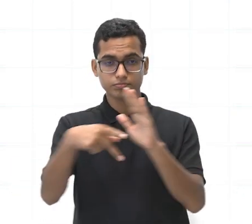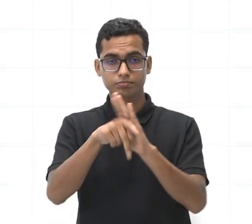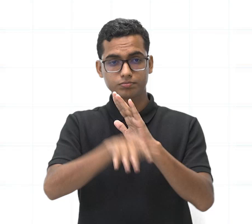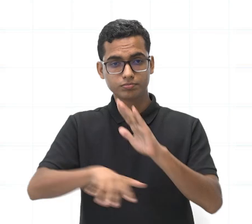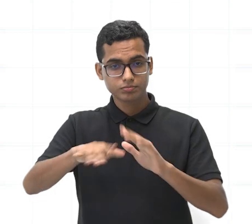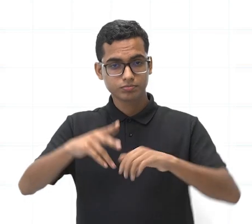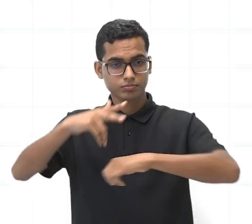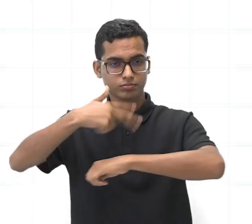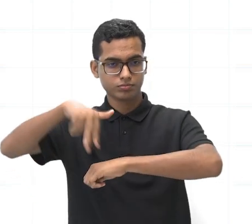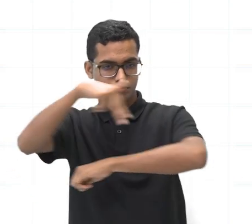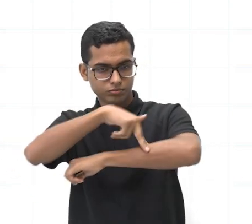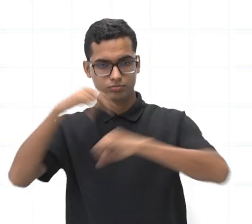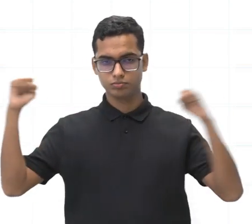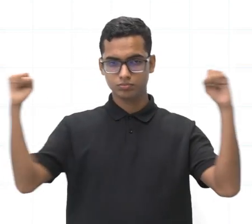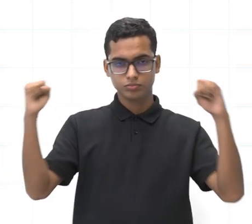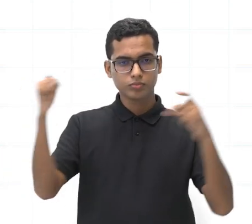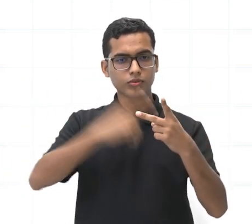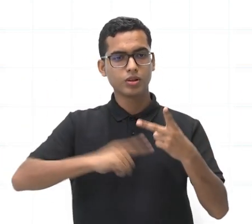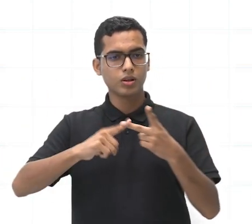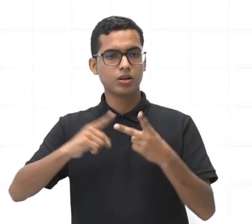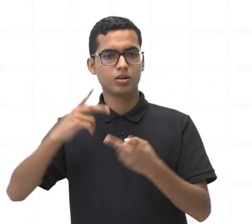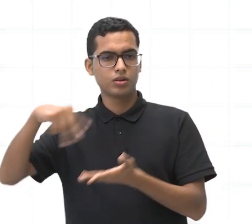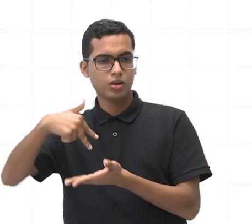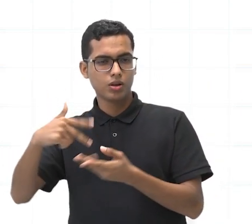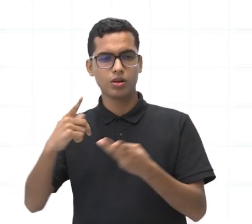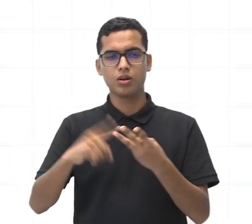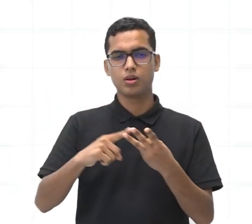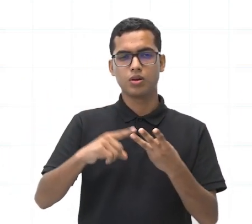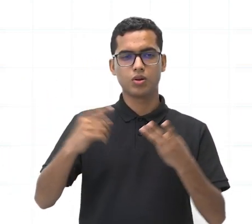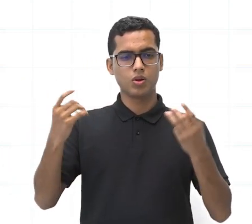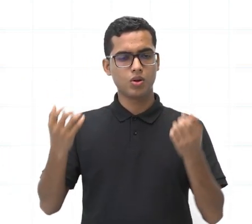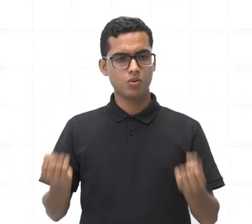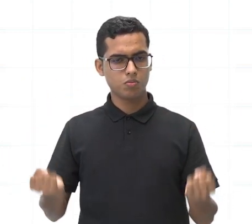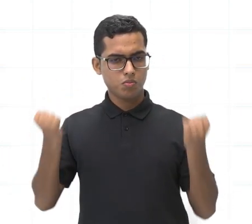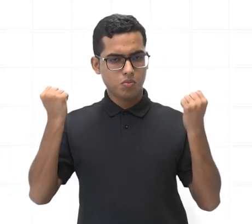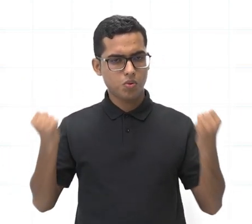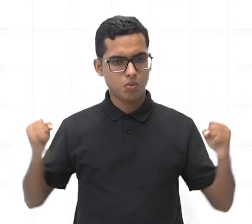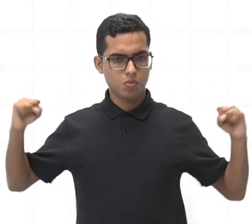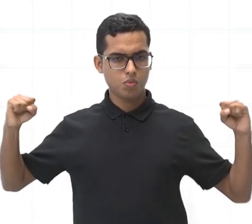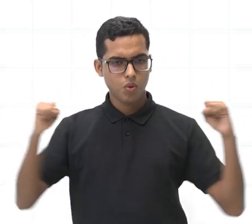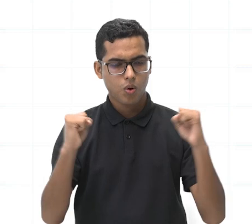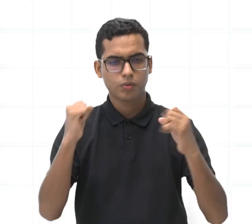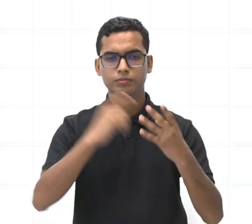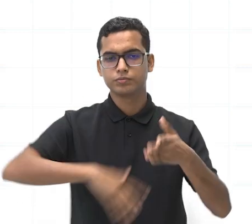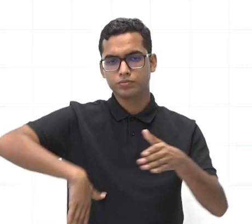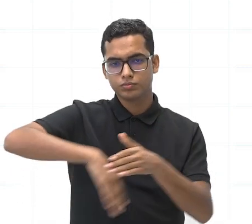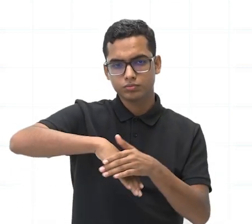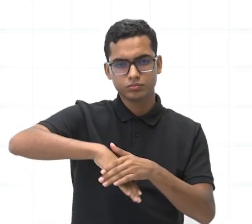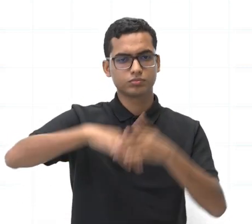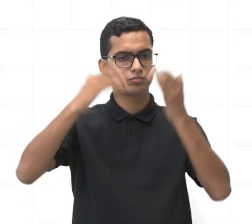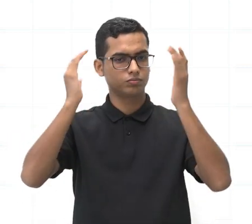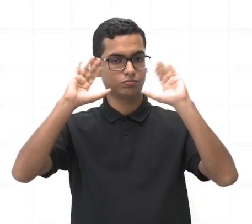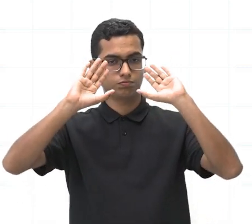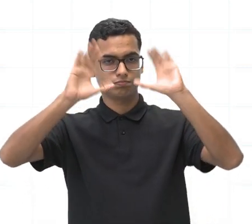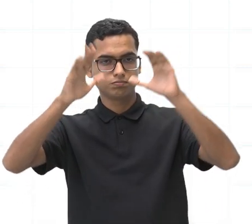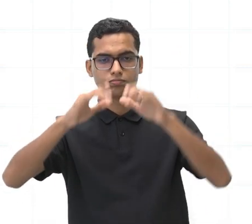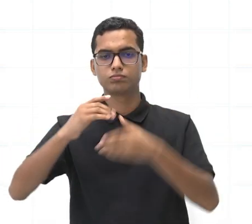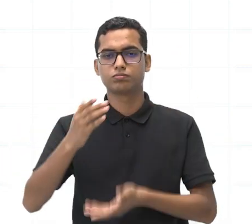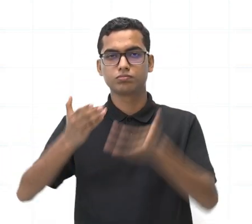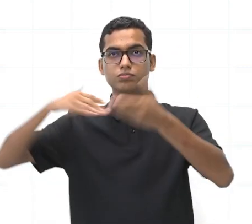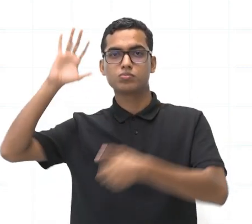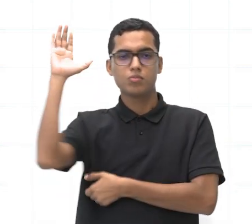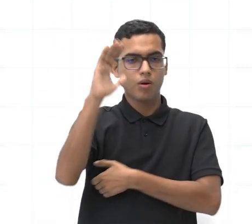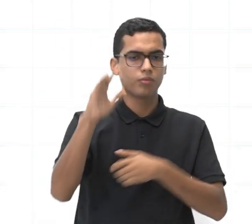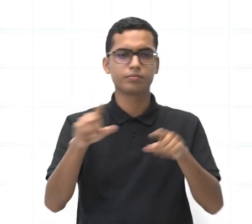a dança, a musculação, o futebol, o vôlei e muitas outras. Pois ela não está